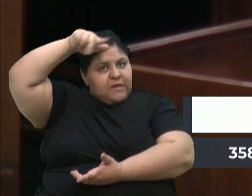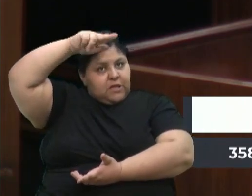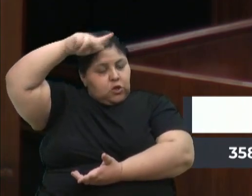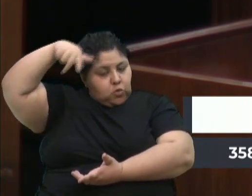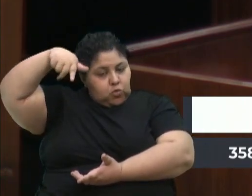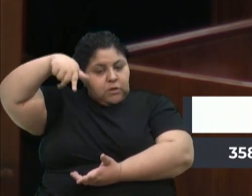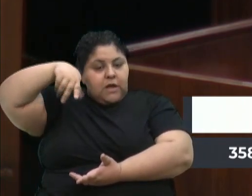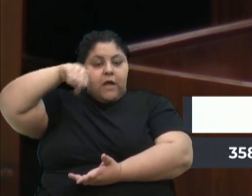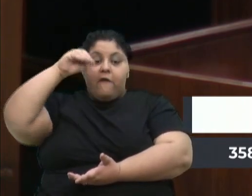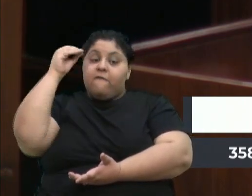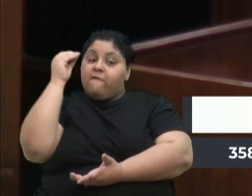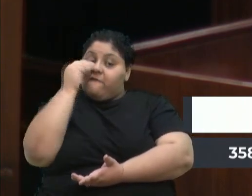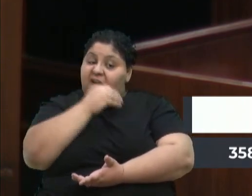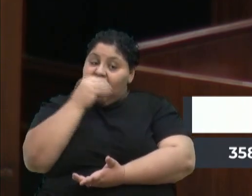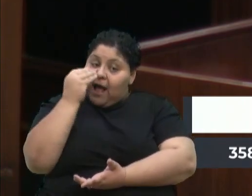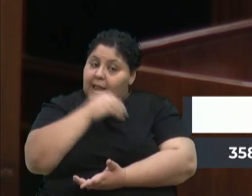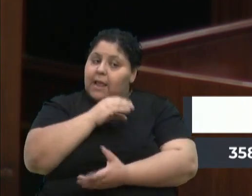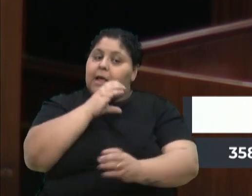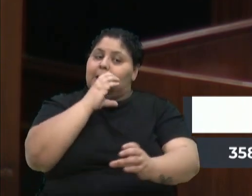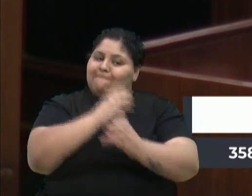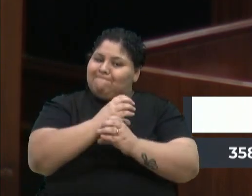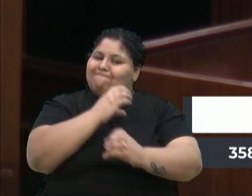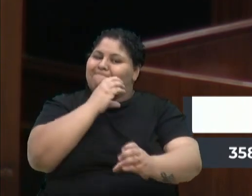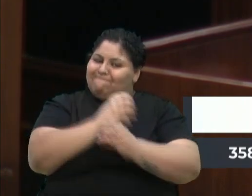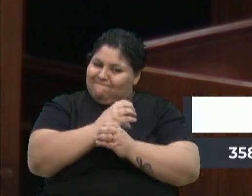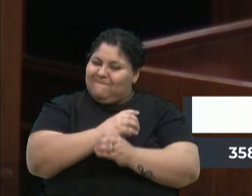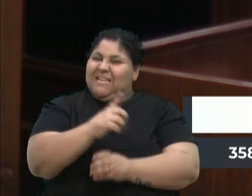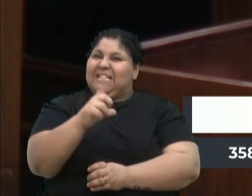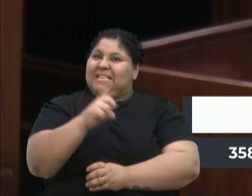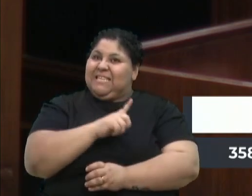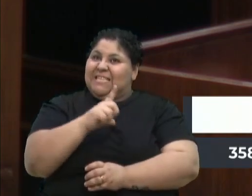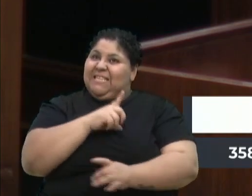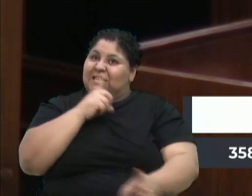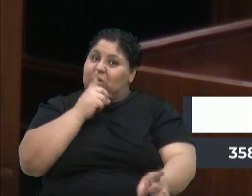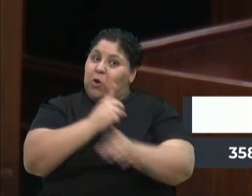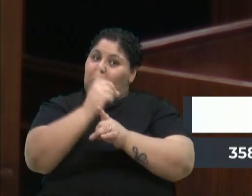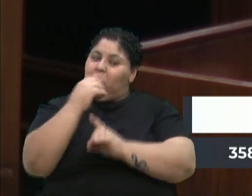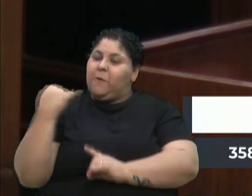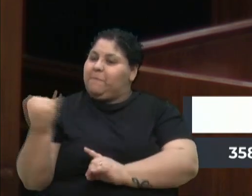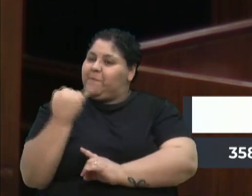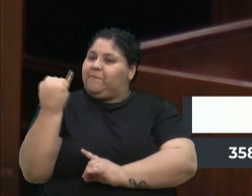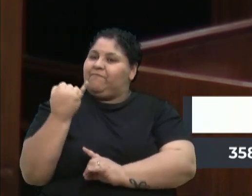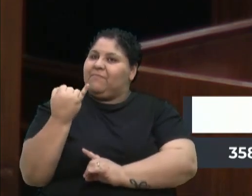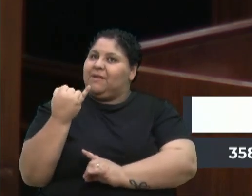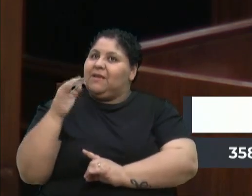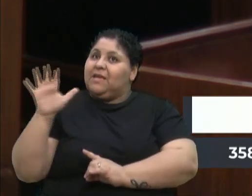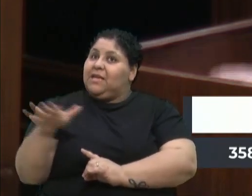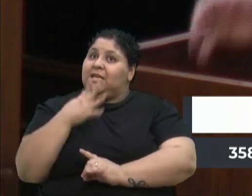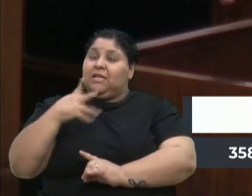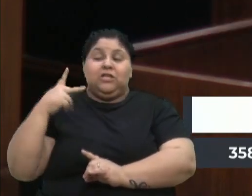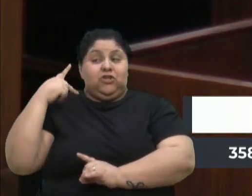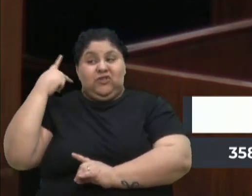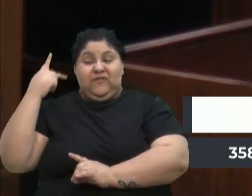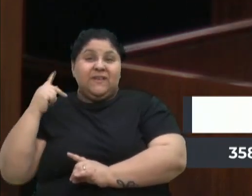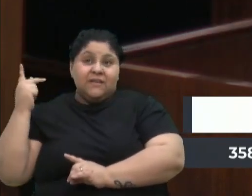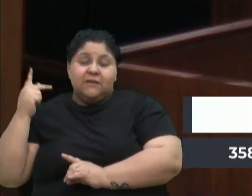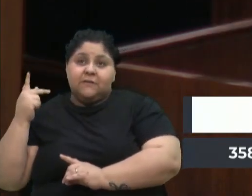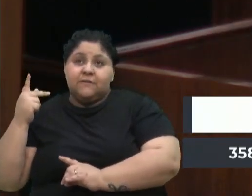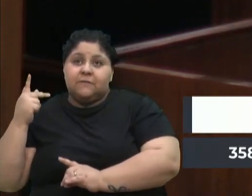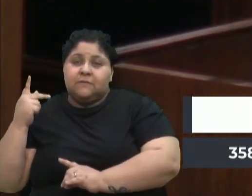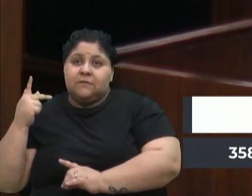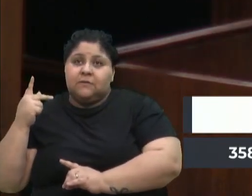muita obra importante, tem muitos encontros importantes, e às vezes os vereadores e talvez o